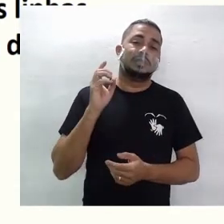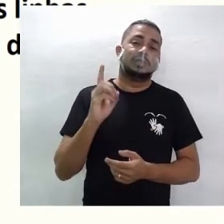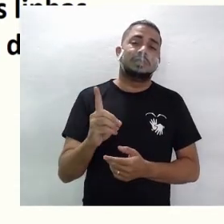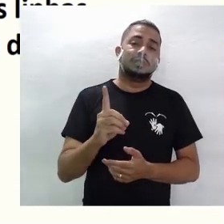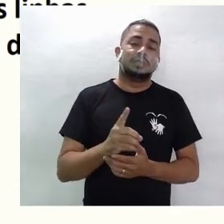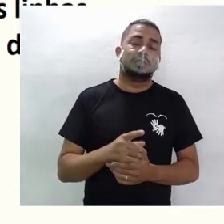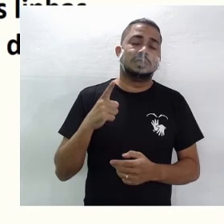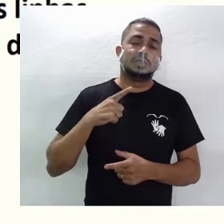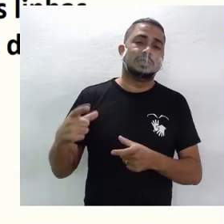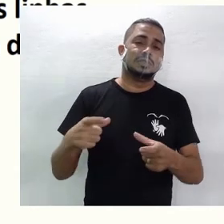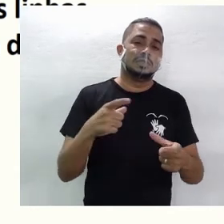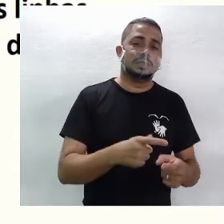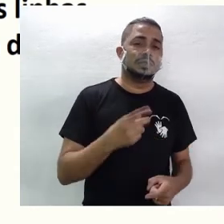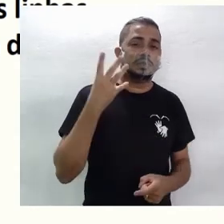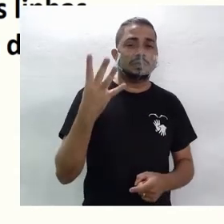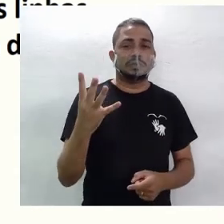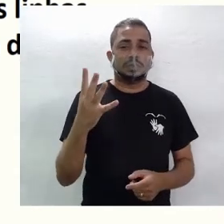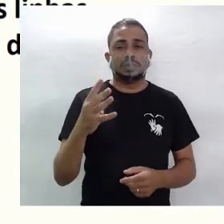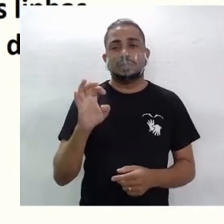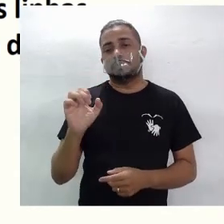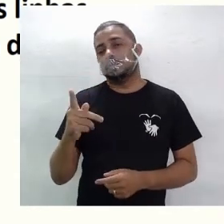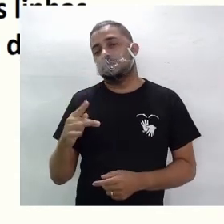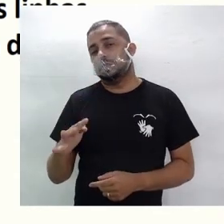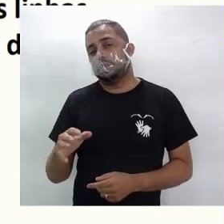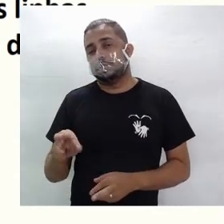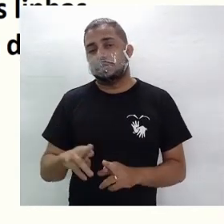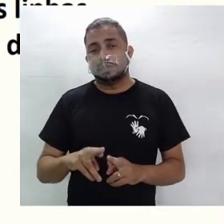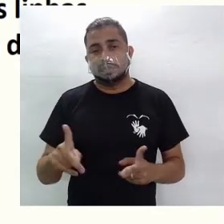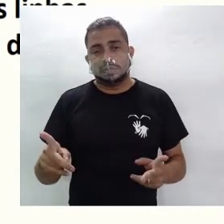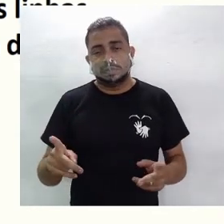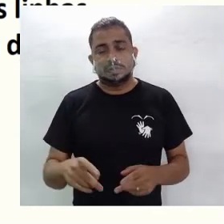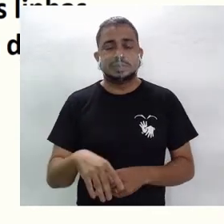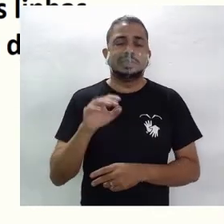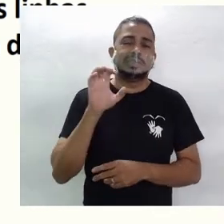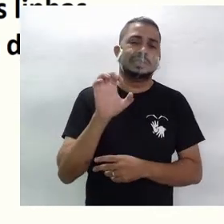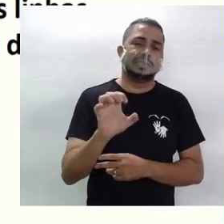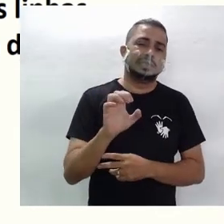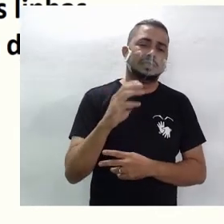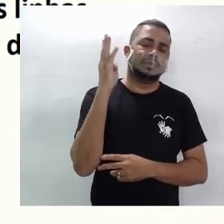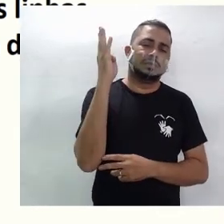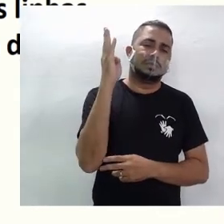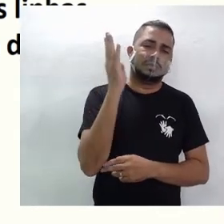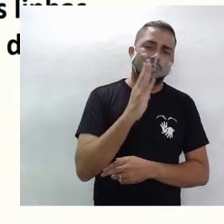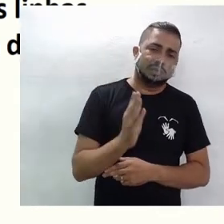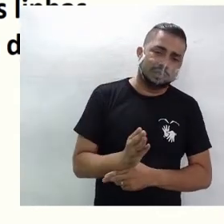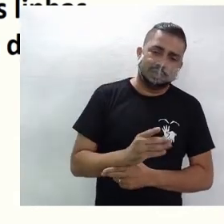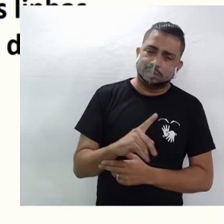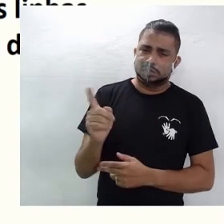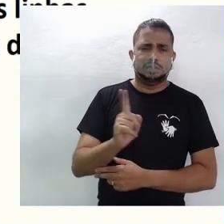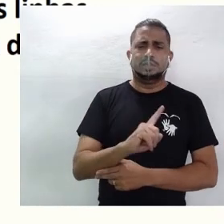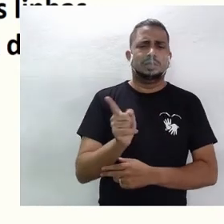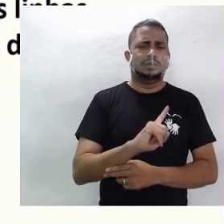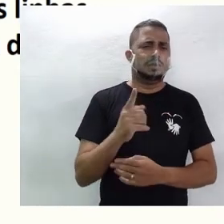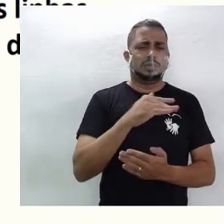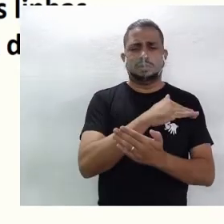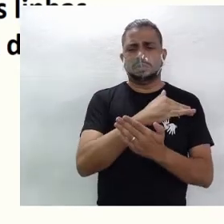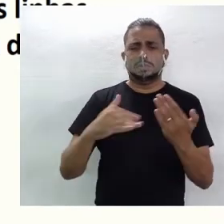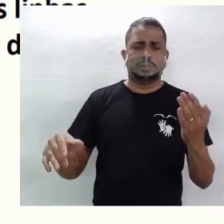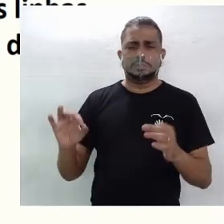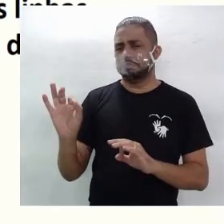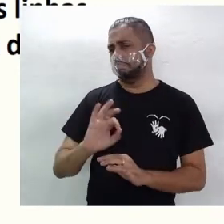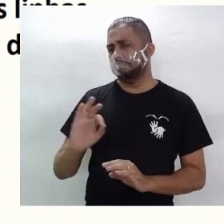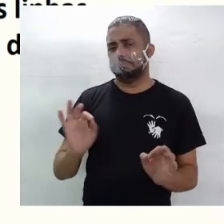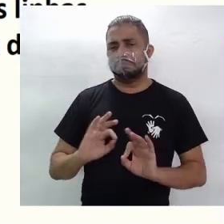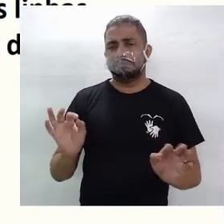localizado em 4 hemisférios diferentes. E. O Brasil não é cortado por nenhuma